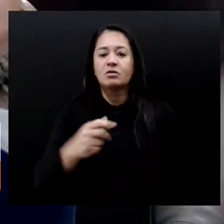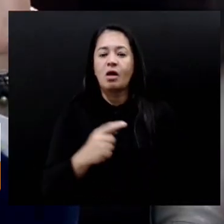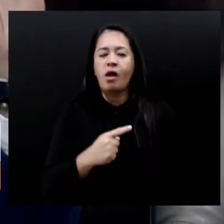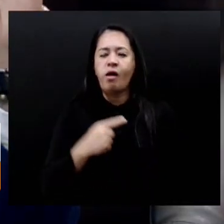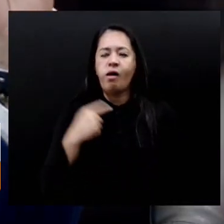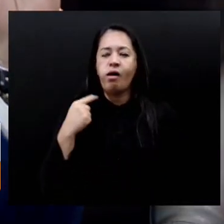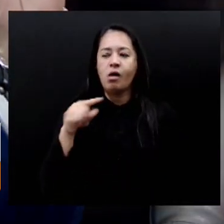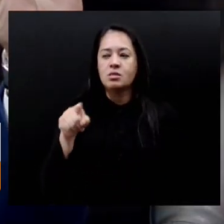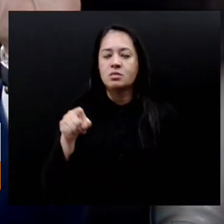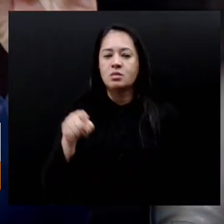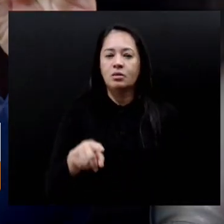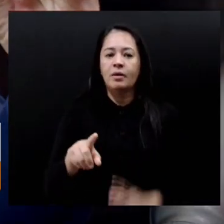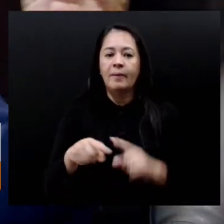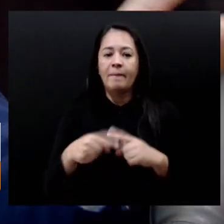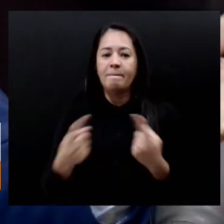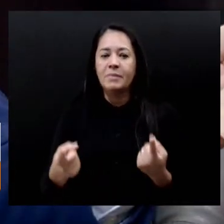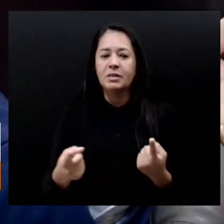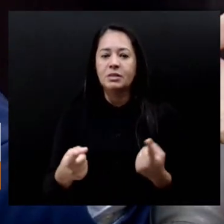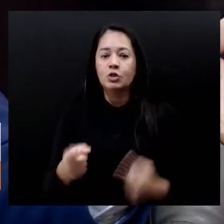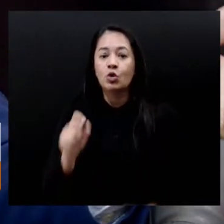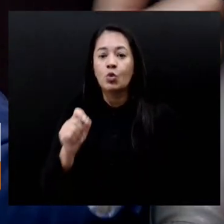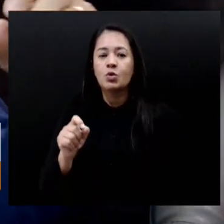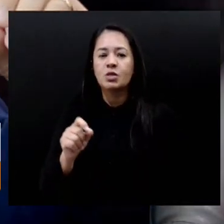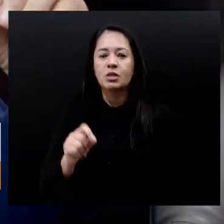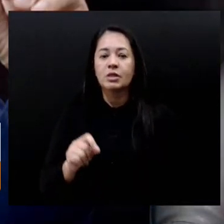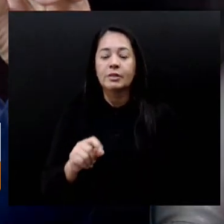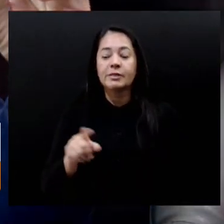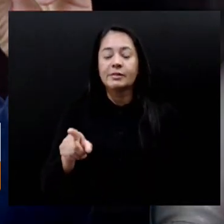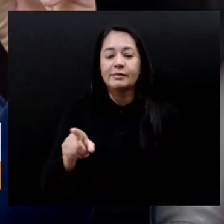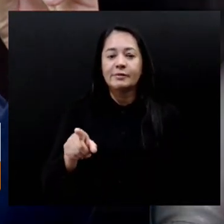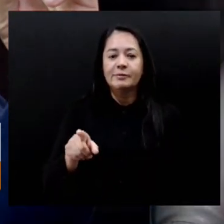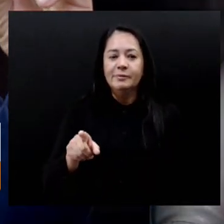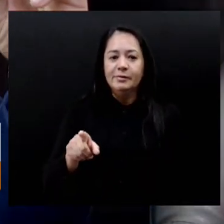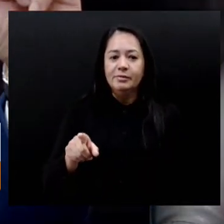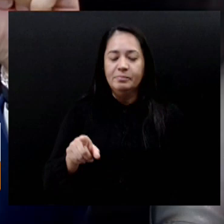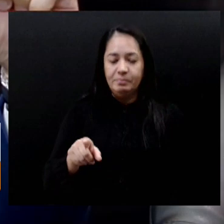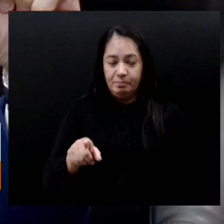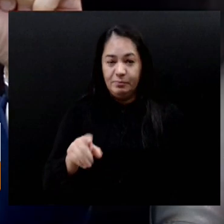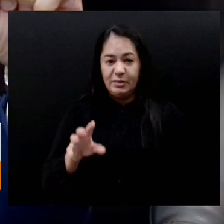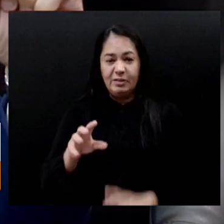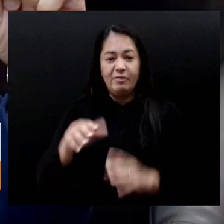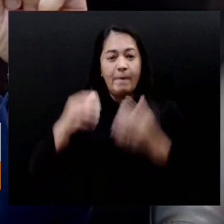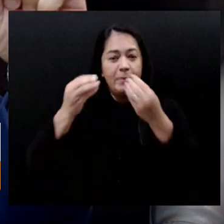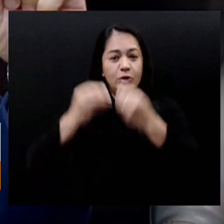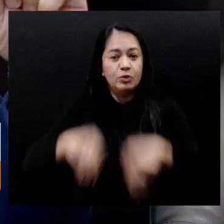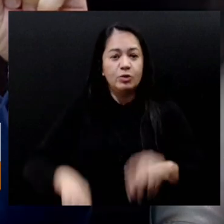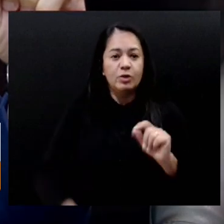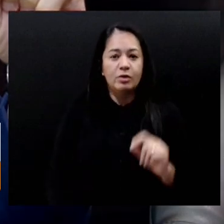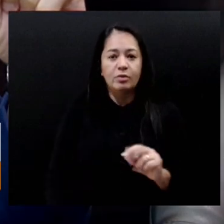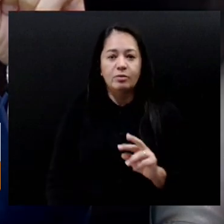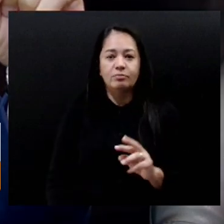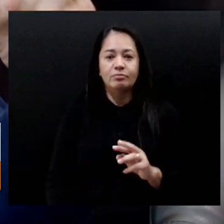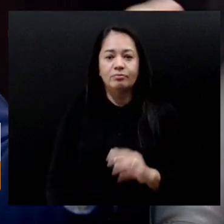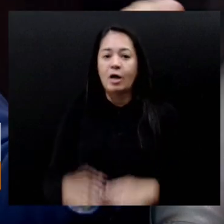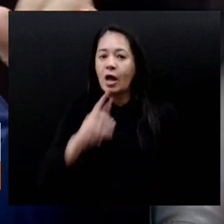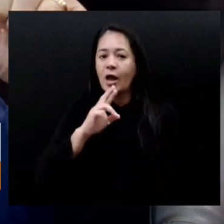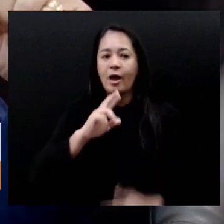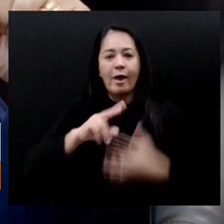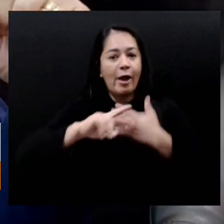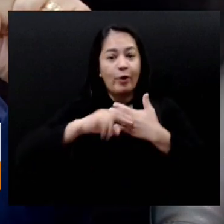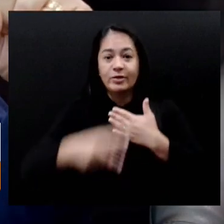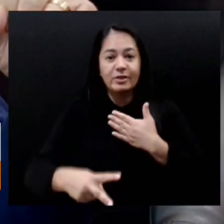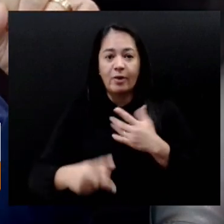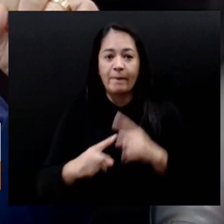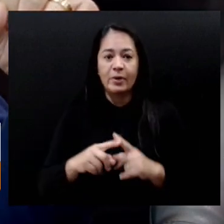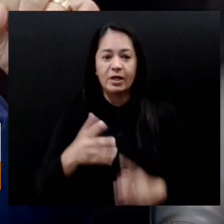vai realmente consumar ela, e isso é coisa que eu utilizo na defesa, é o resultado. Porque às vezes a pessoa fala assim, vou matar